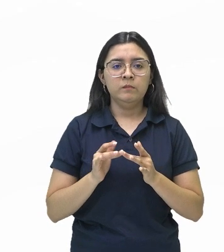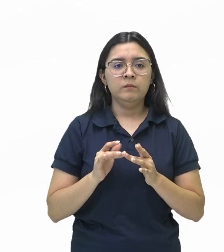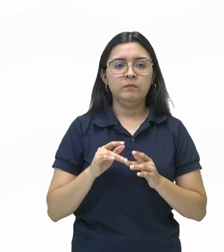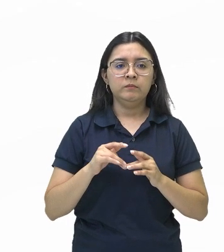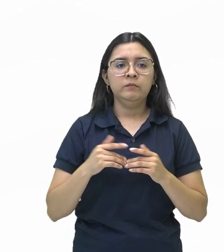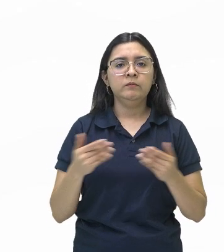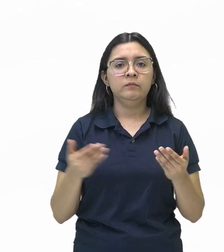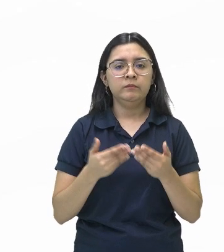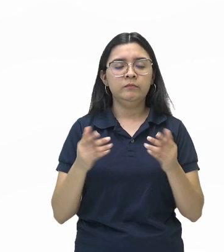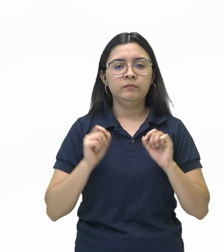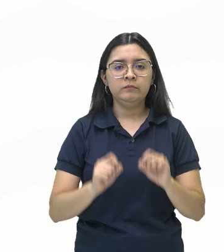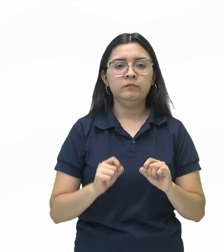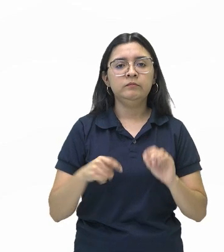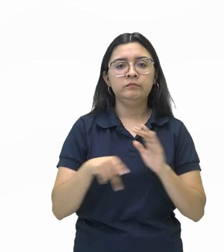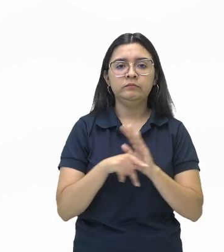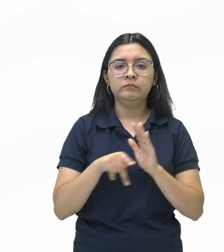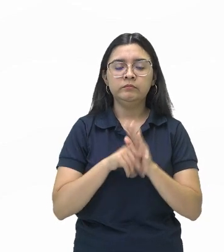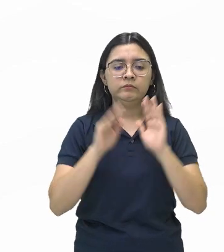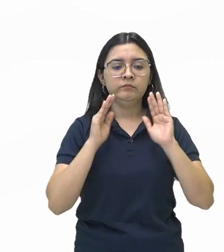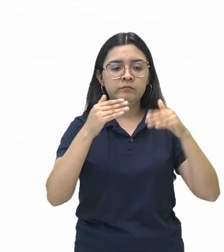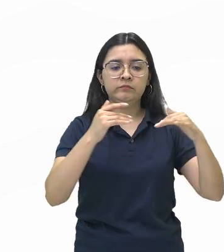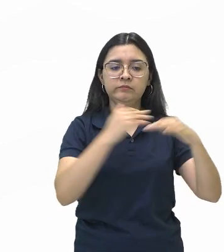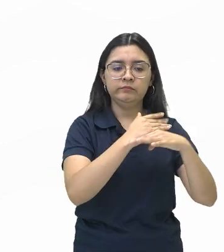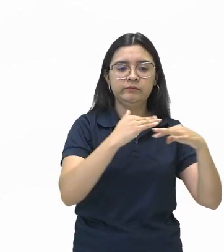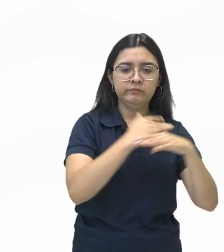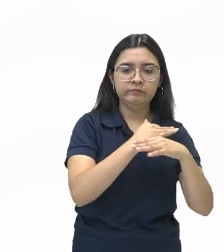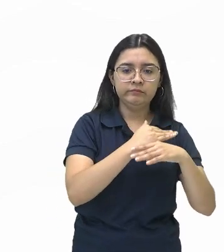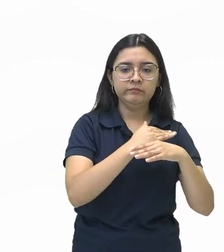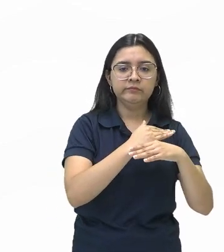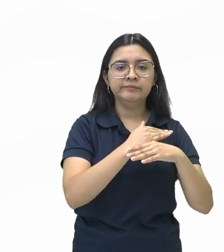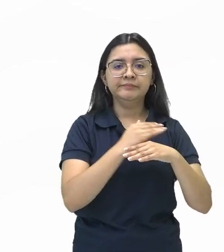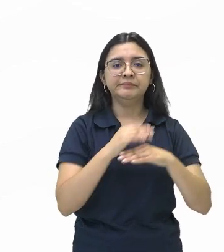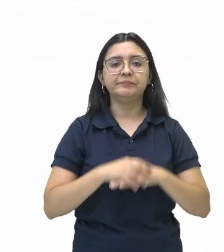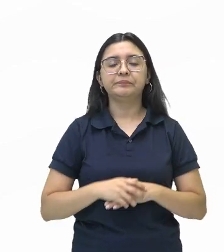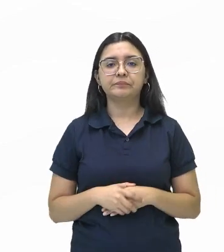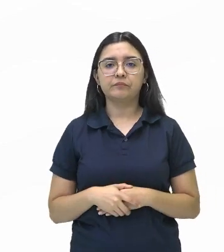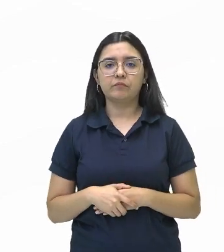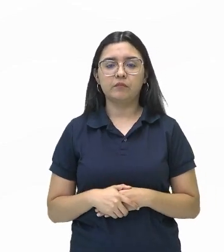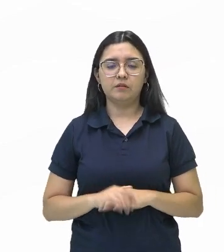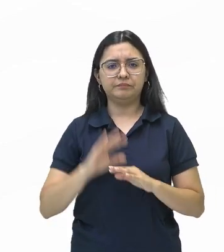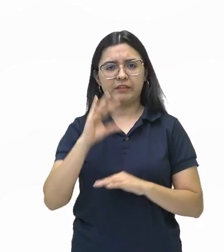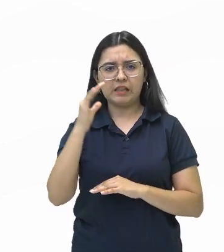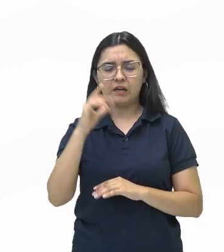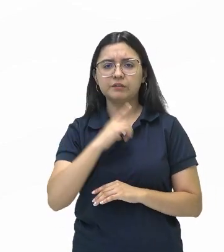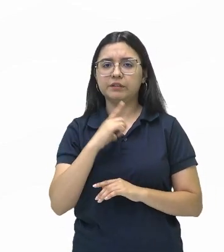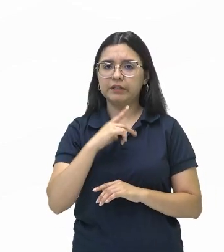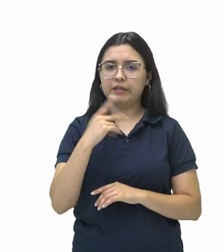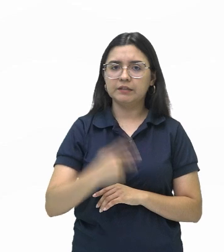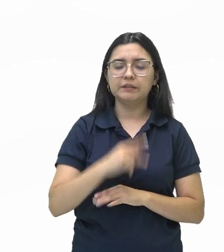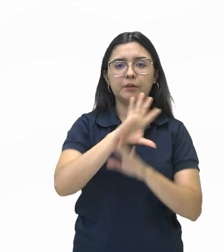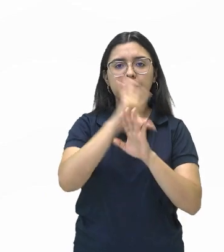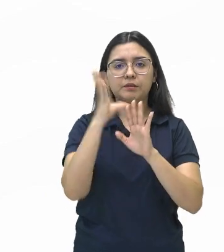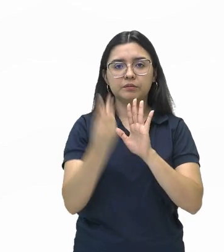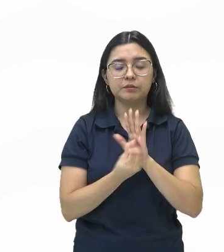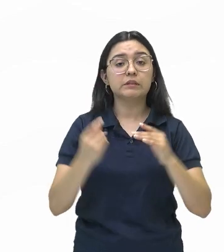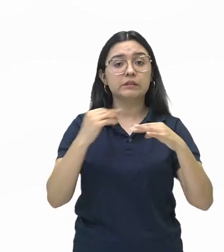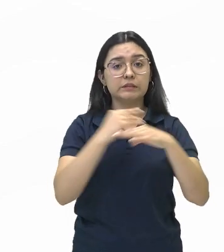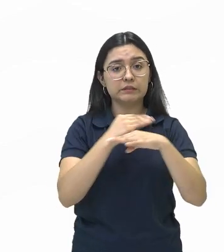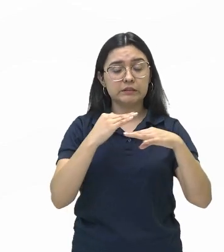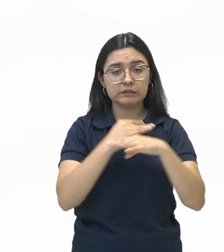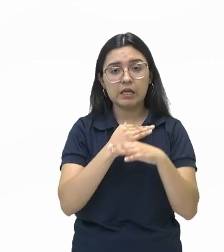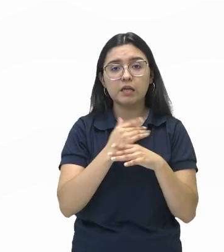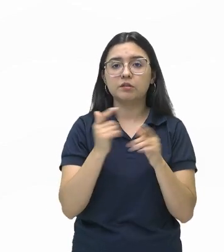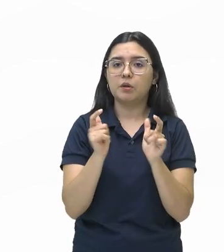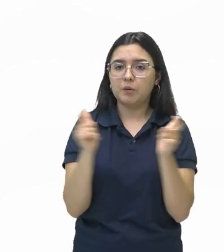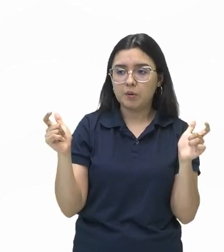estamos falando agora do contexto urbano, a cidade. Claro que nós temos no Amazonas, cidades